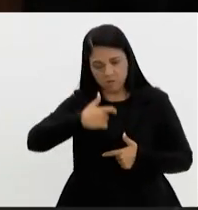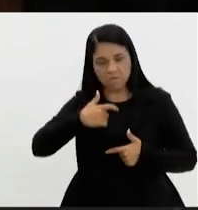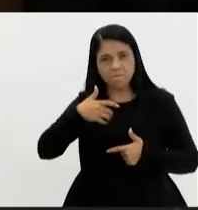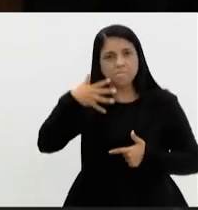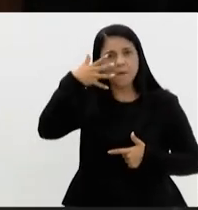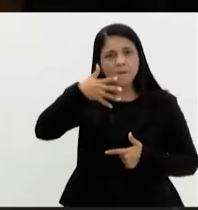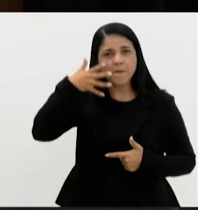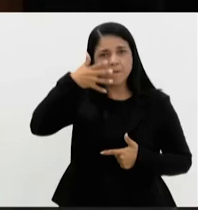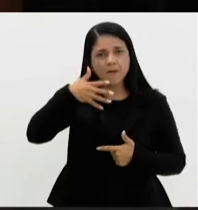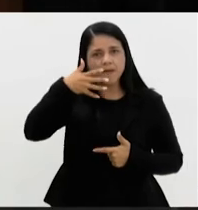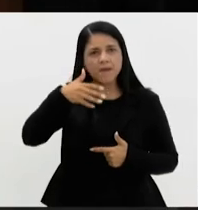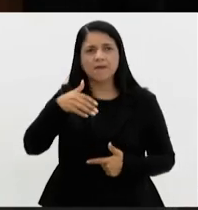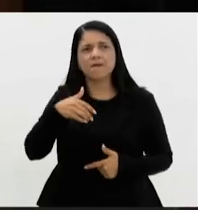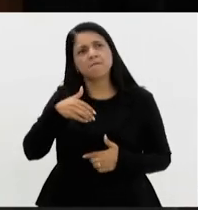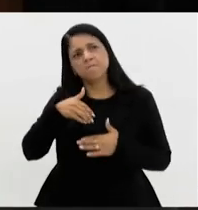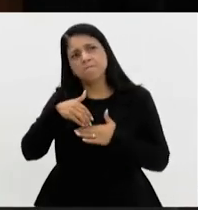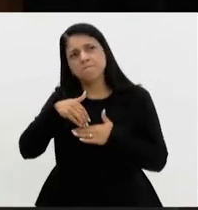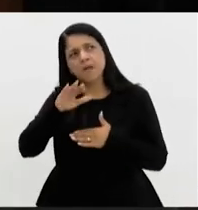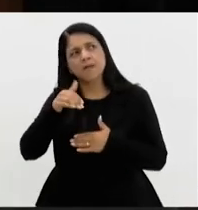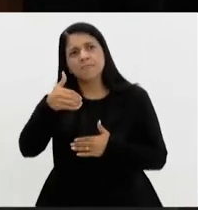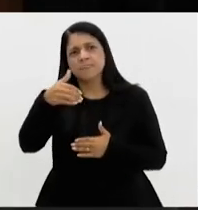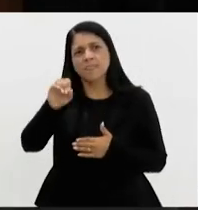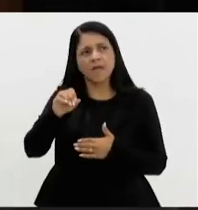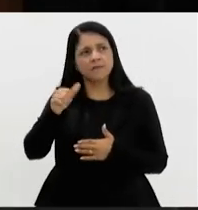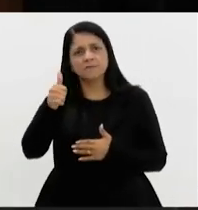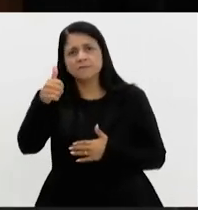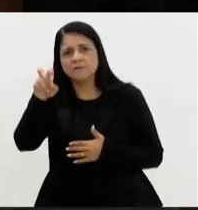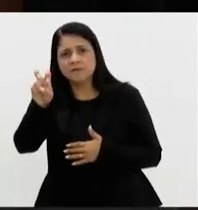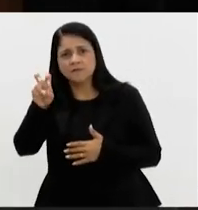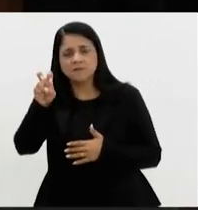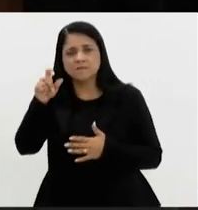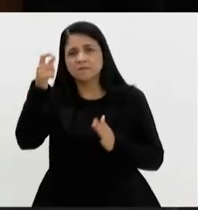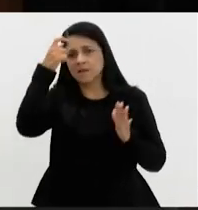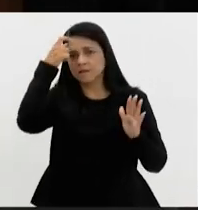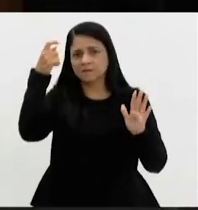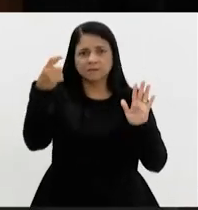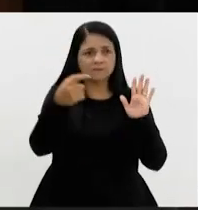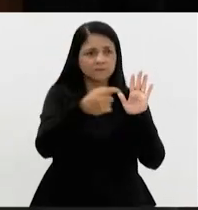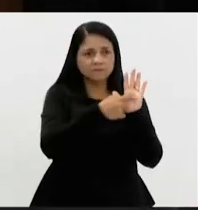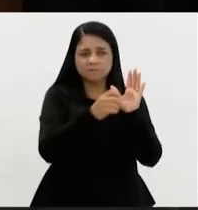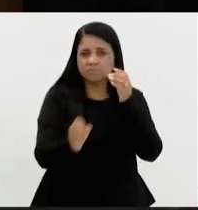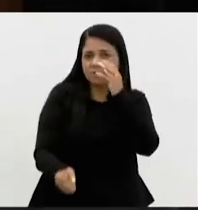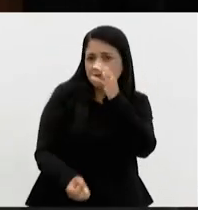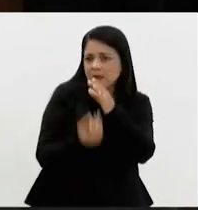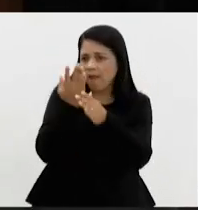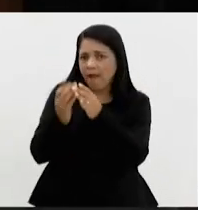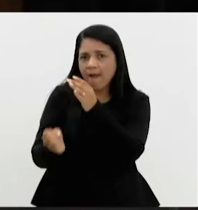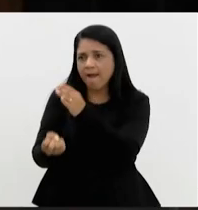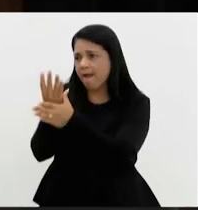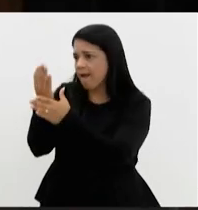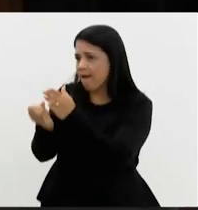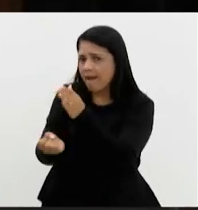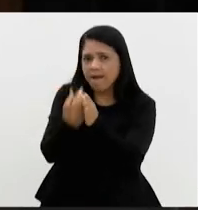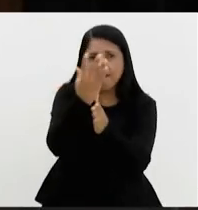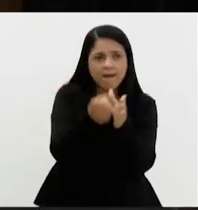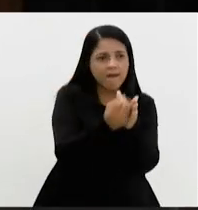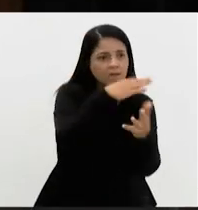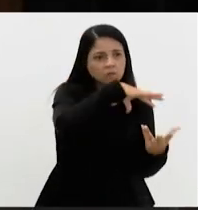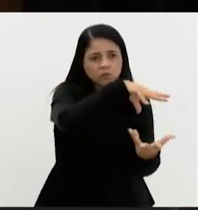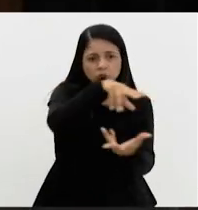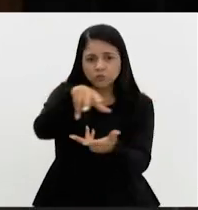15 eh inteligências artificiais estão sendo né criadas e e e